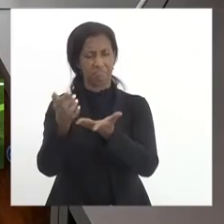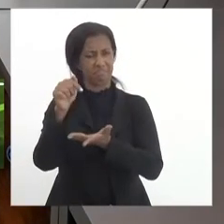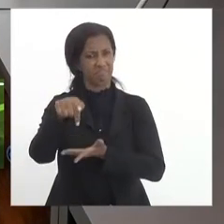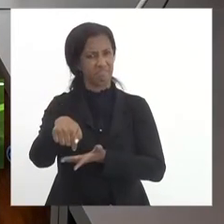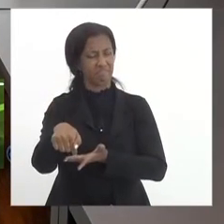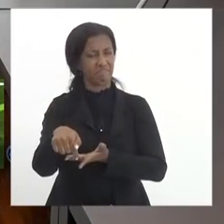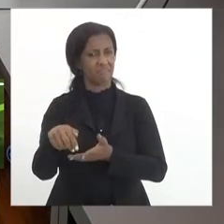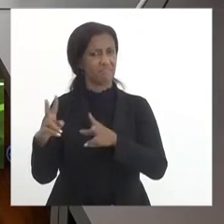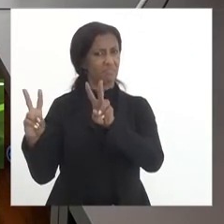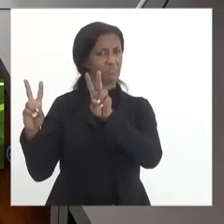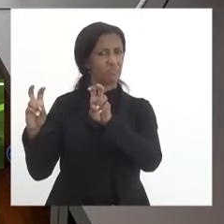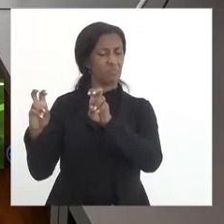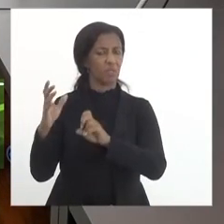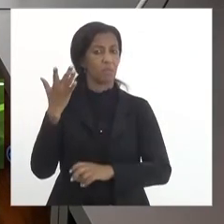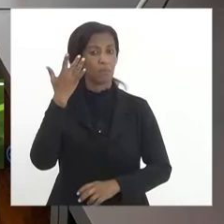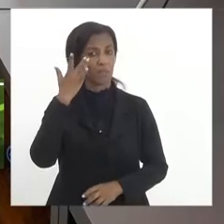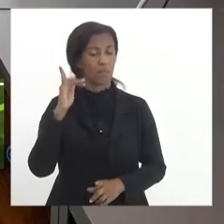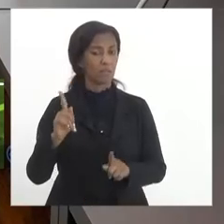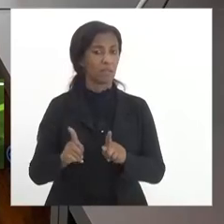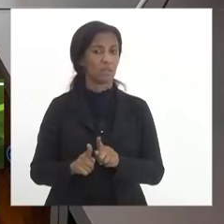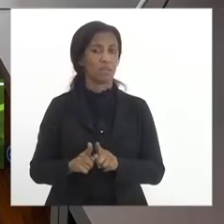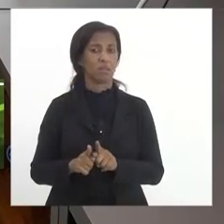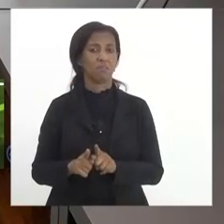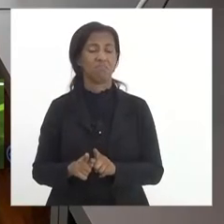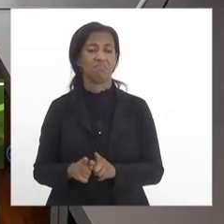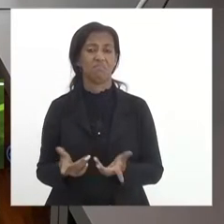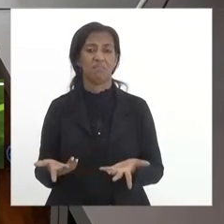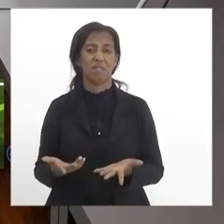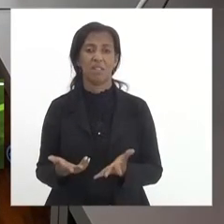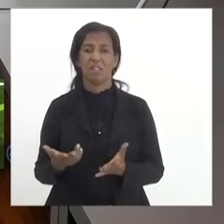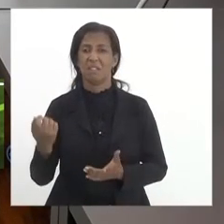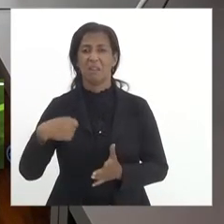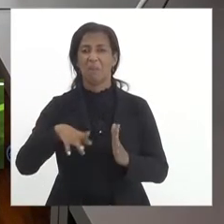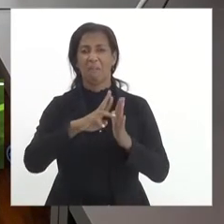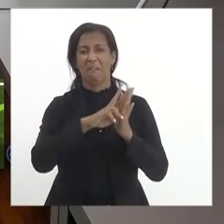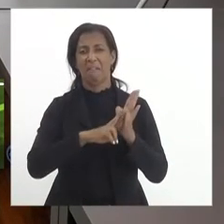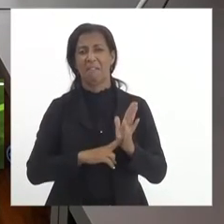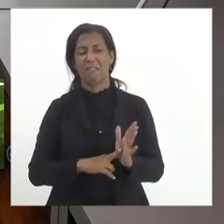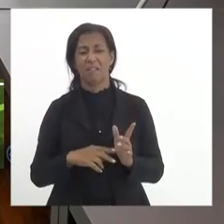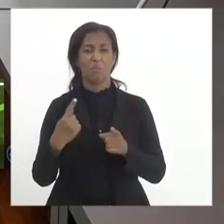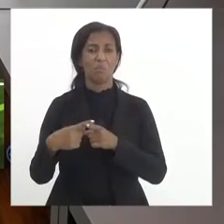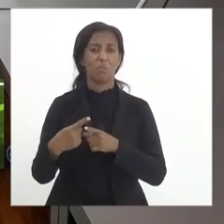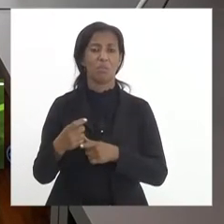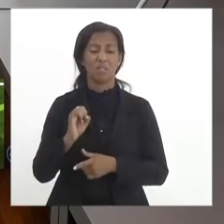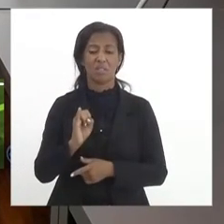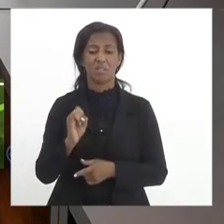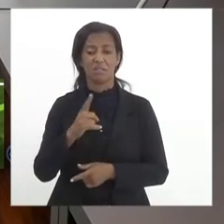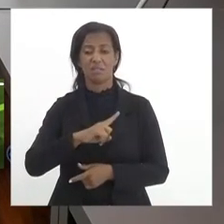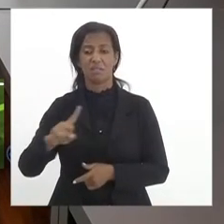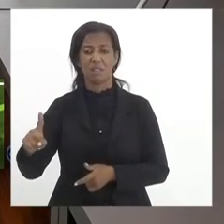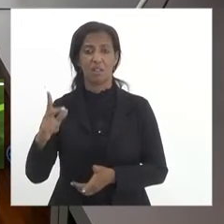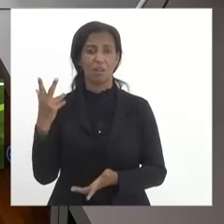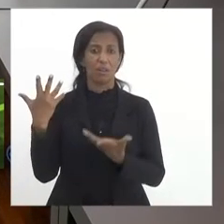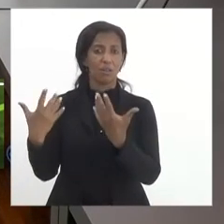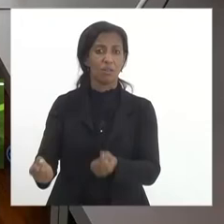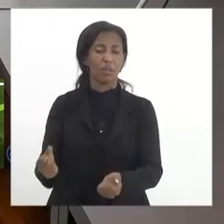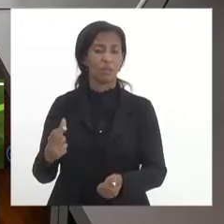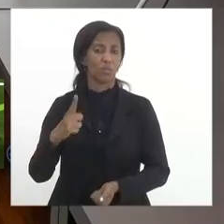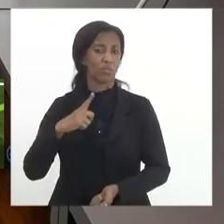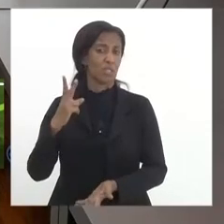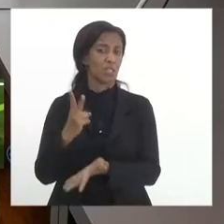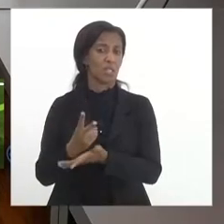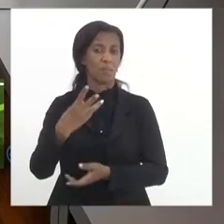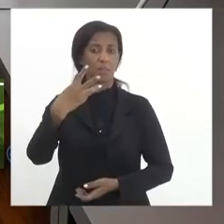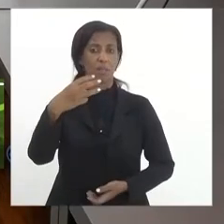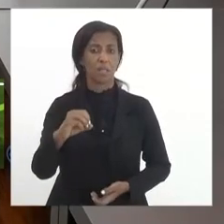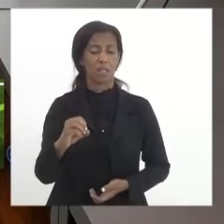caso, mas eu acho que deveria ser uma exceção e não a regra, porque senão nós vamos ter 30 projetos que